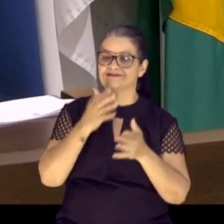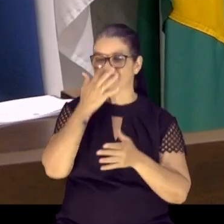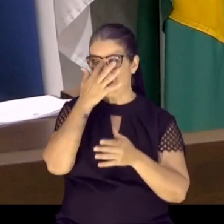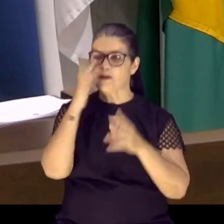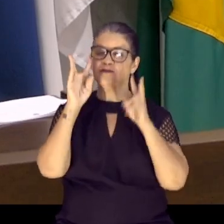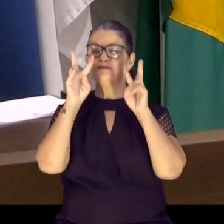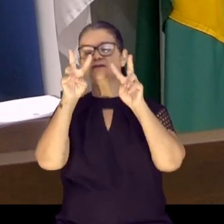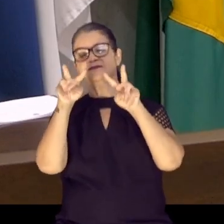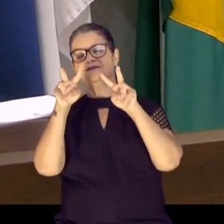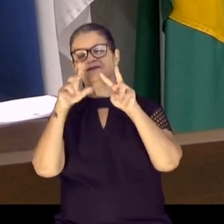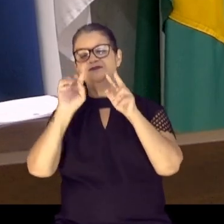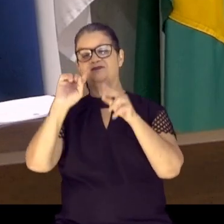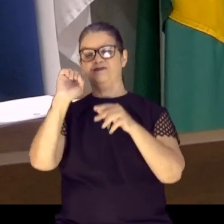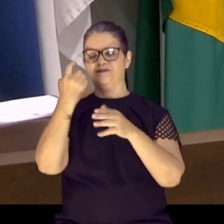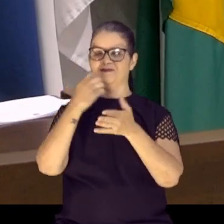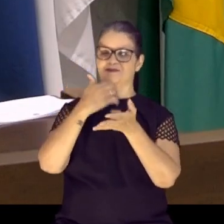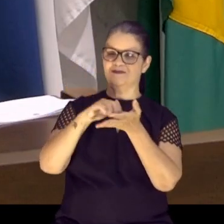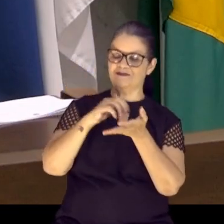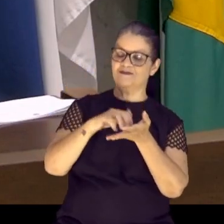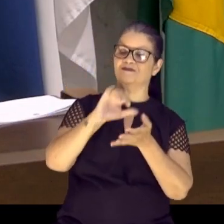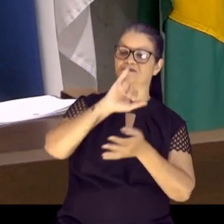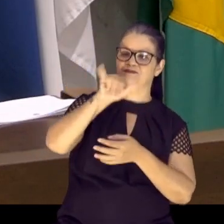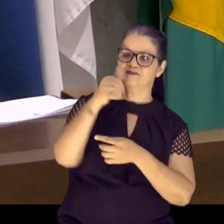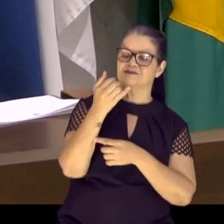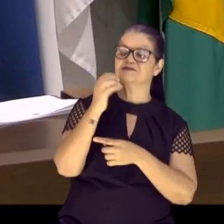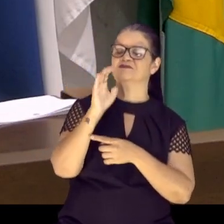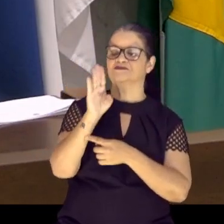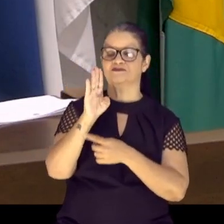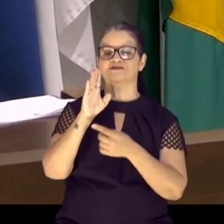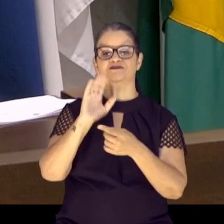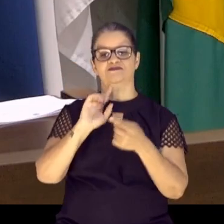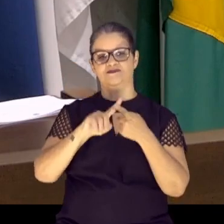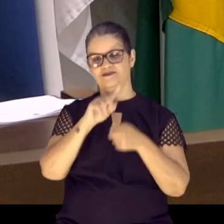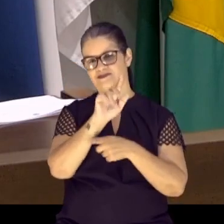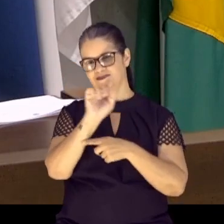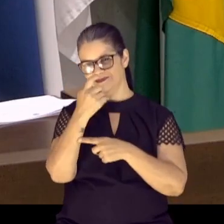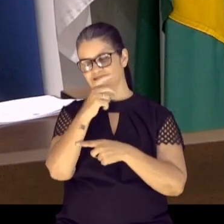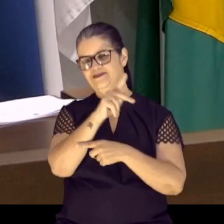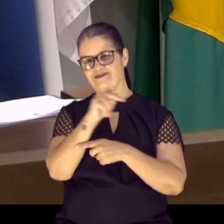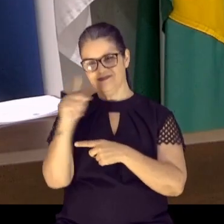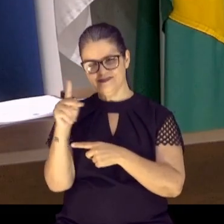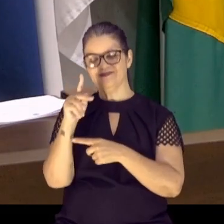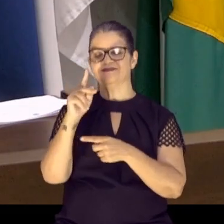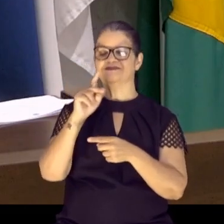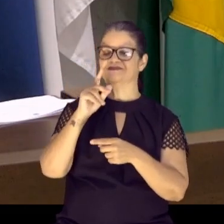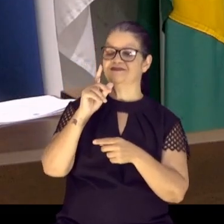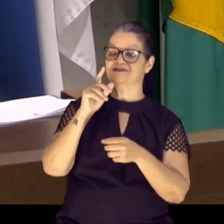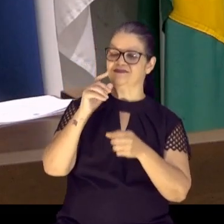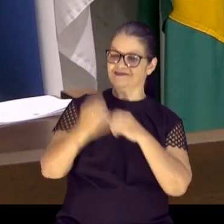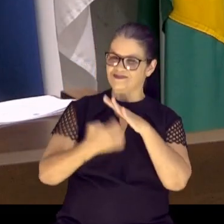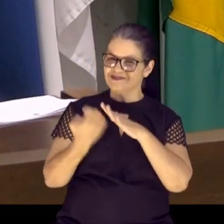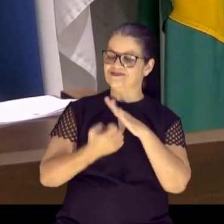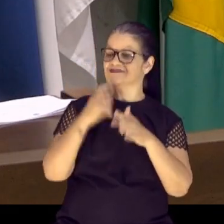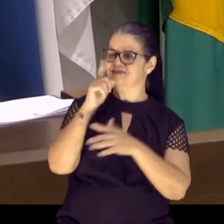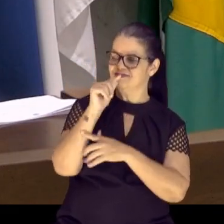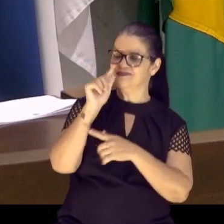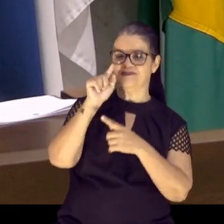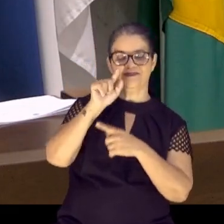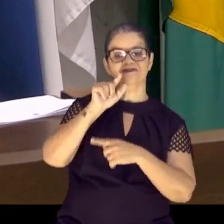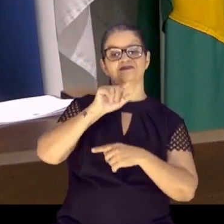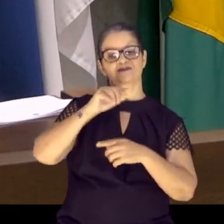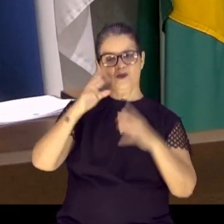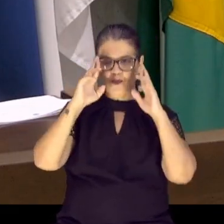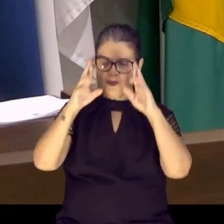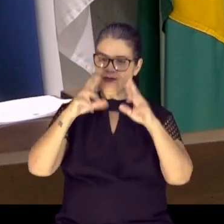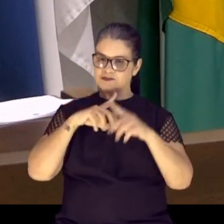olhando aqui o nosso ex-secretário João Bosco, esse presidente da Compesa, militante do PSB, que bom, Bosco, tê-lo aqui nessa noite, a